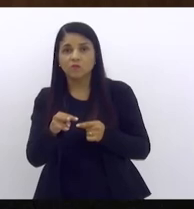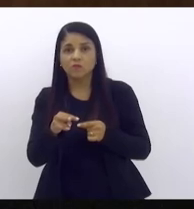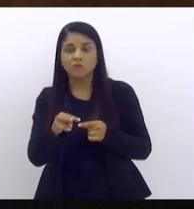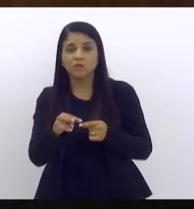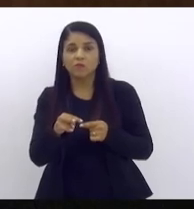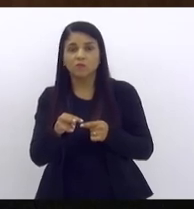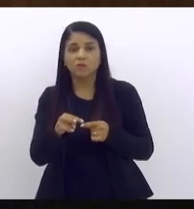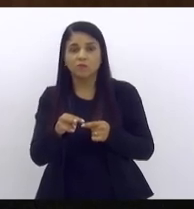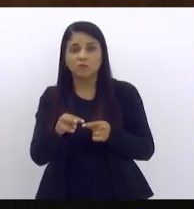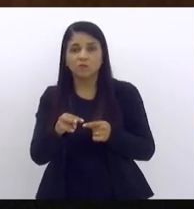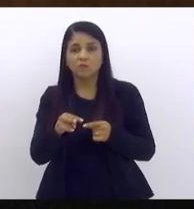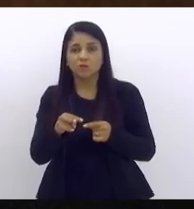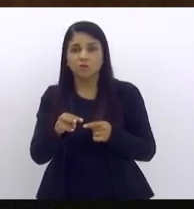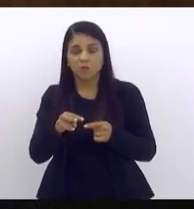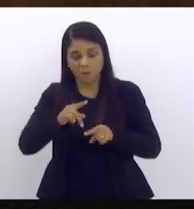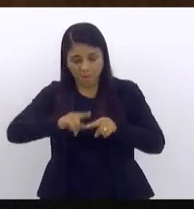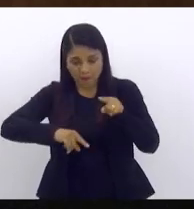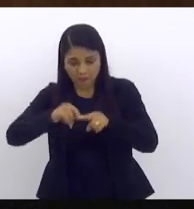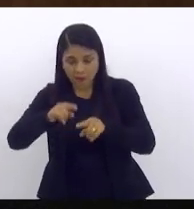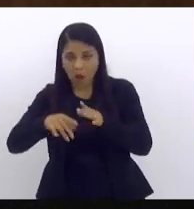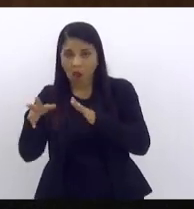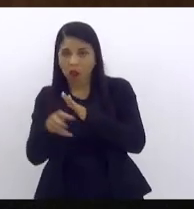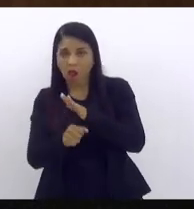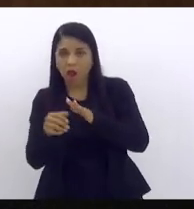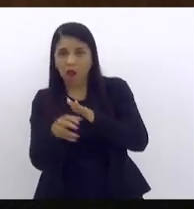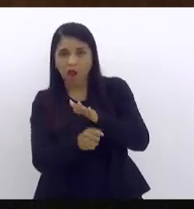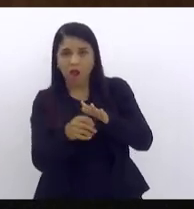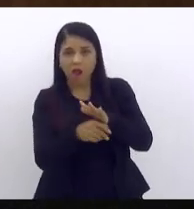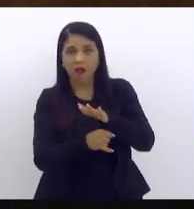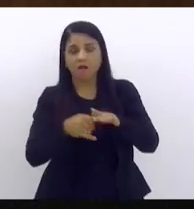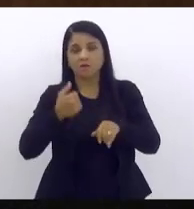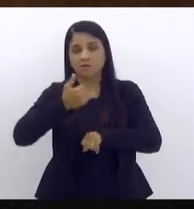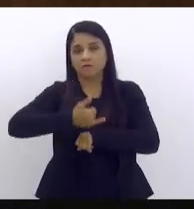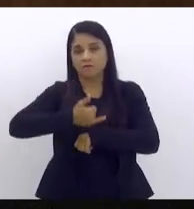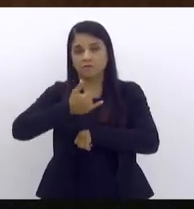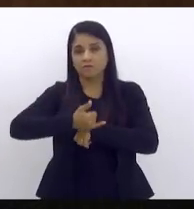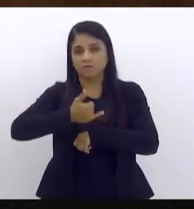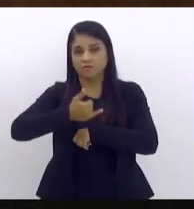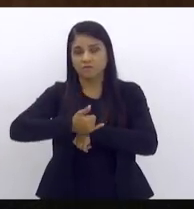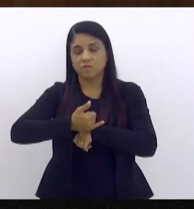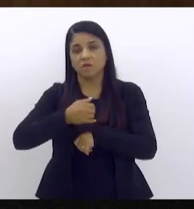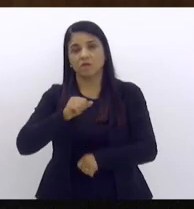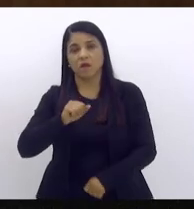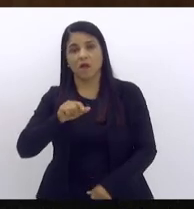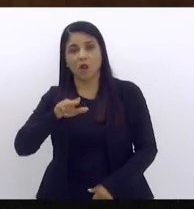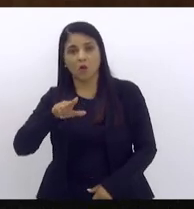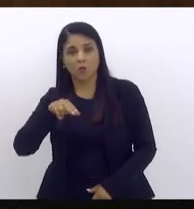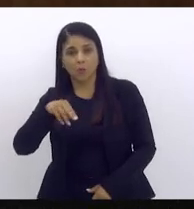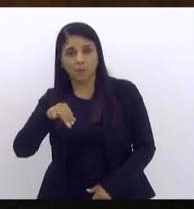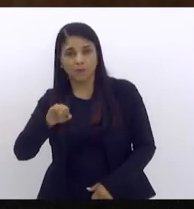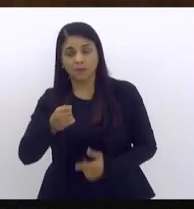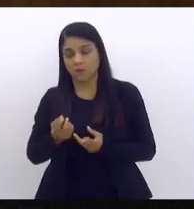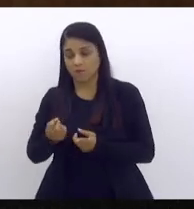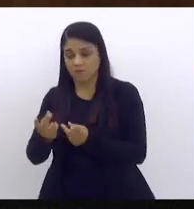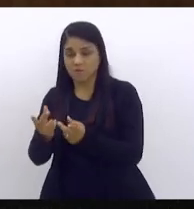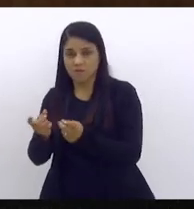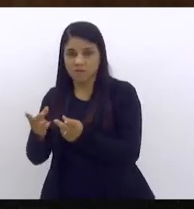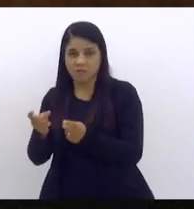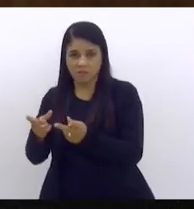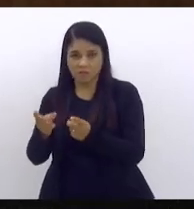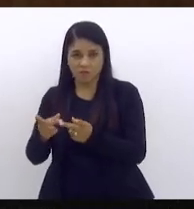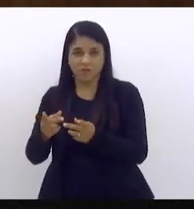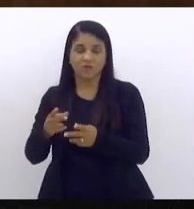dos bueiros de materiais de ferro, de alumínio, saindo e vendendo no ferro velho.